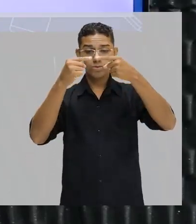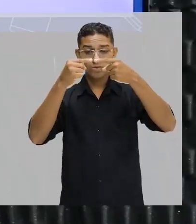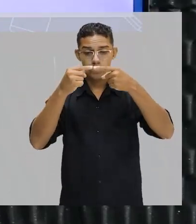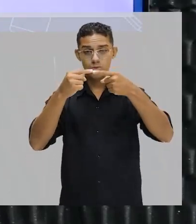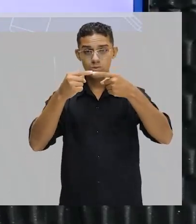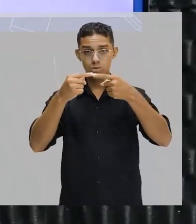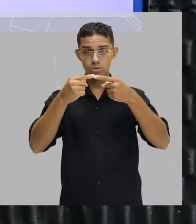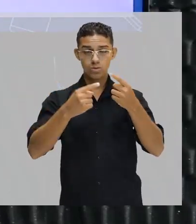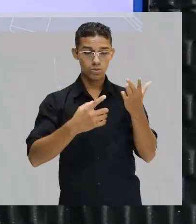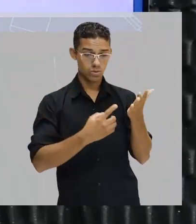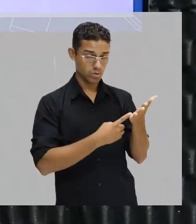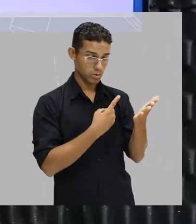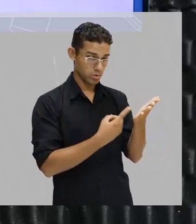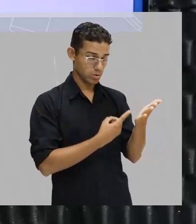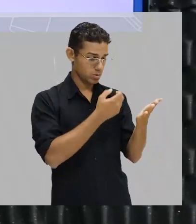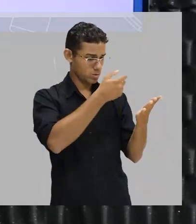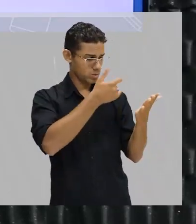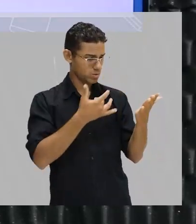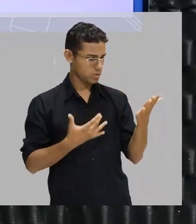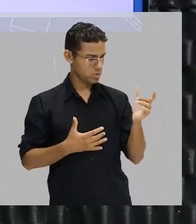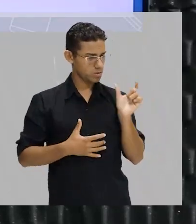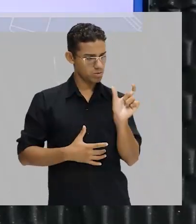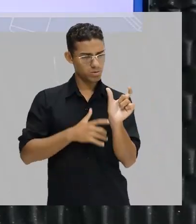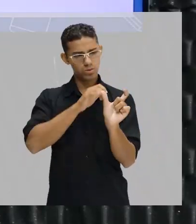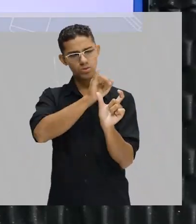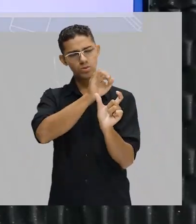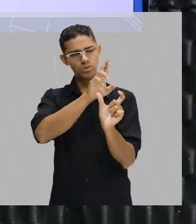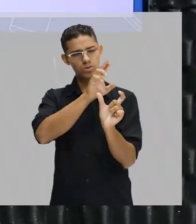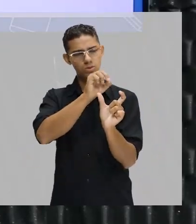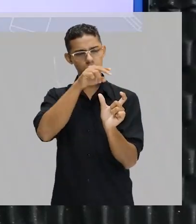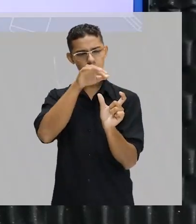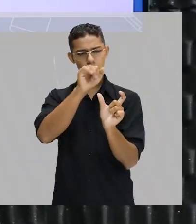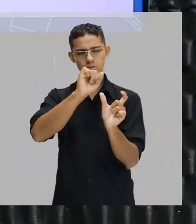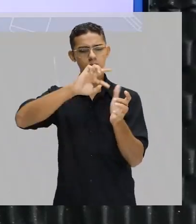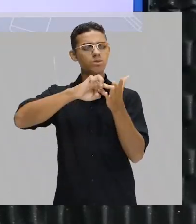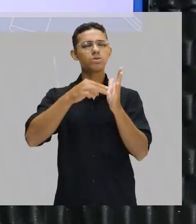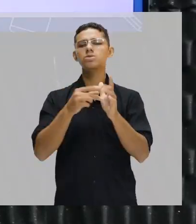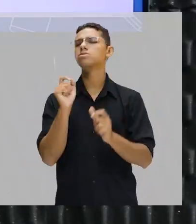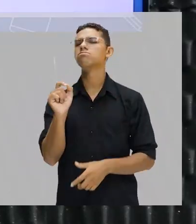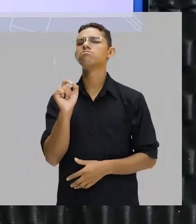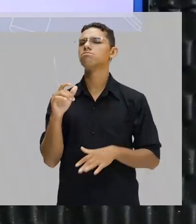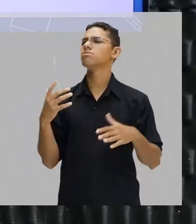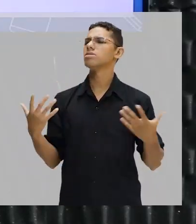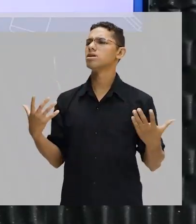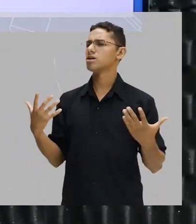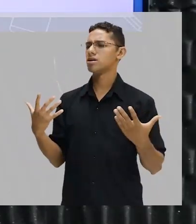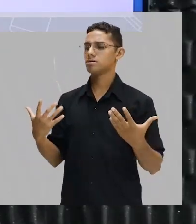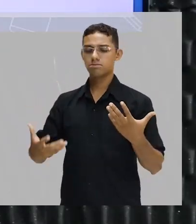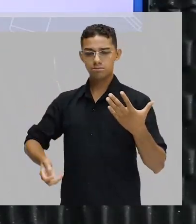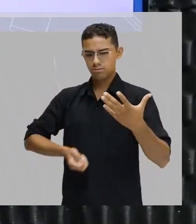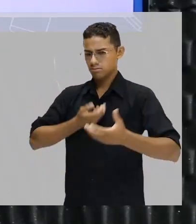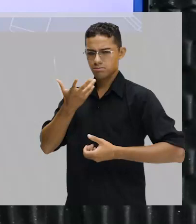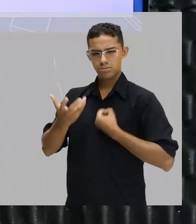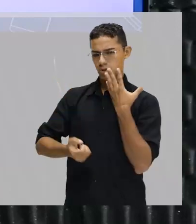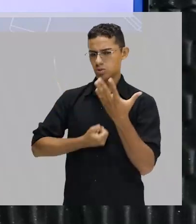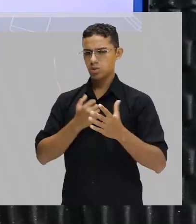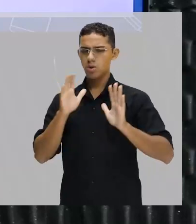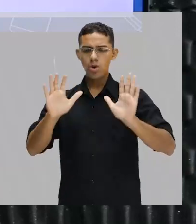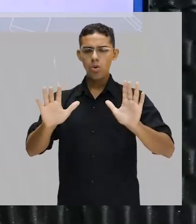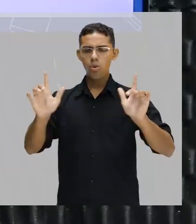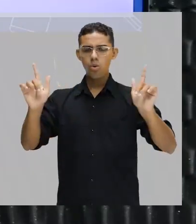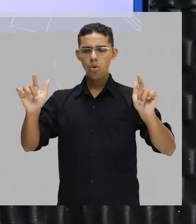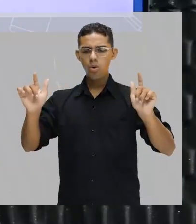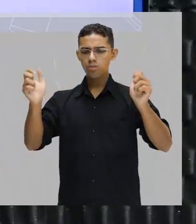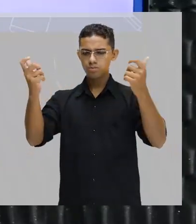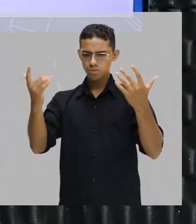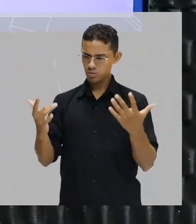quê? Significa expressão ou gesto que dá a entender, dentro de um determinado contexto, o contrário